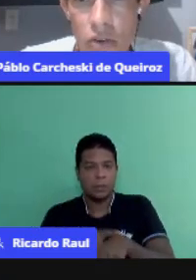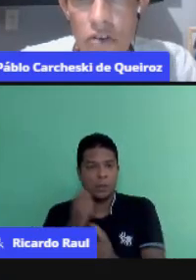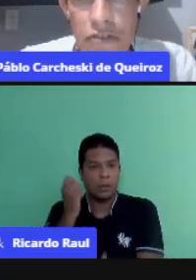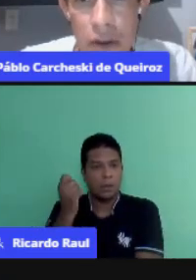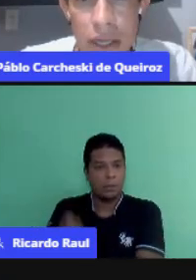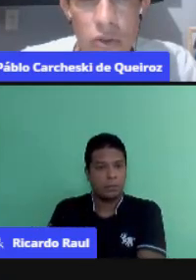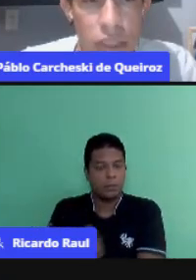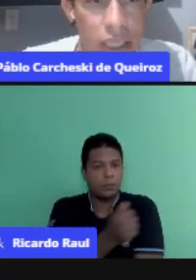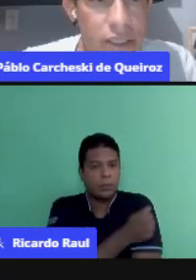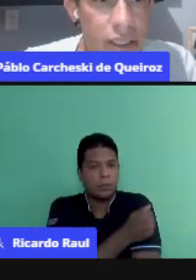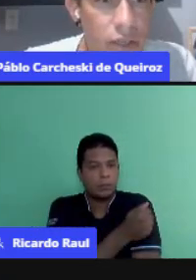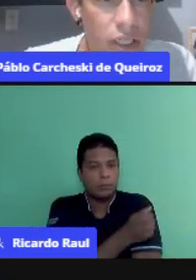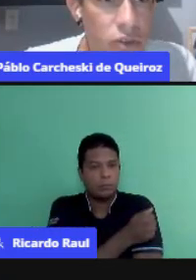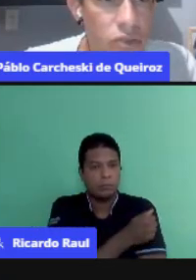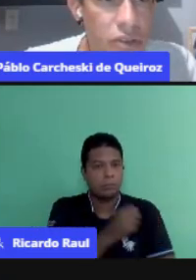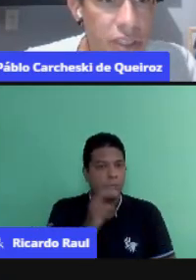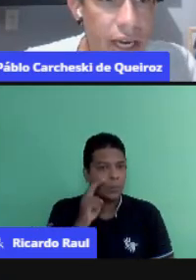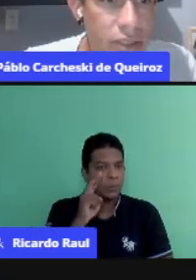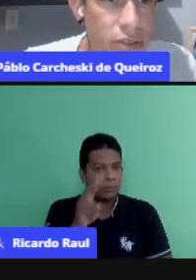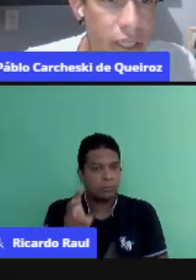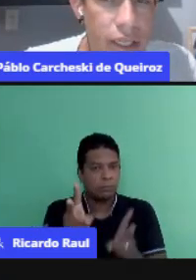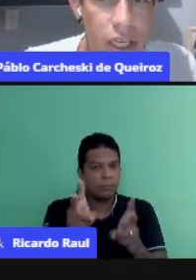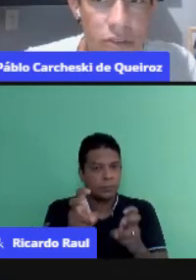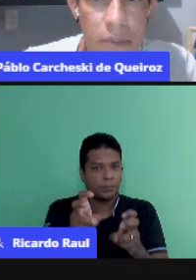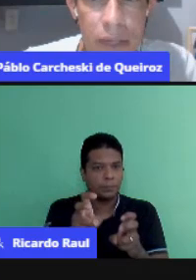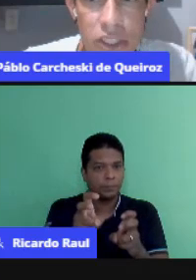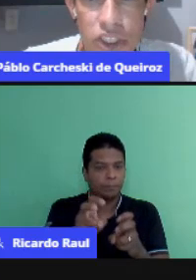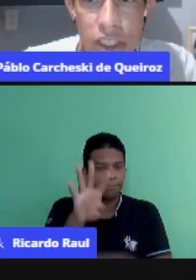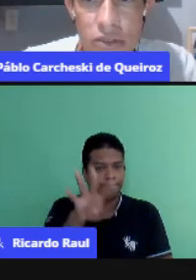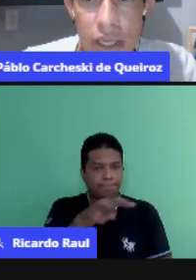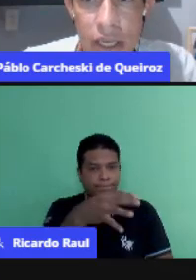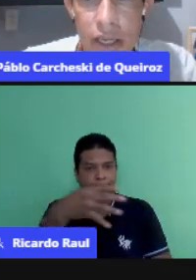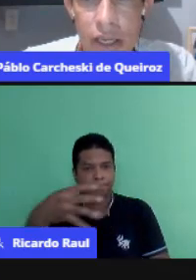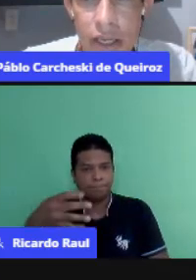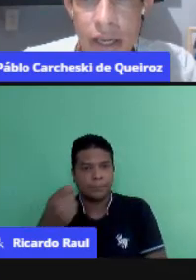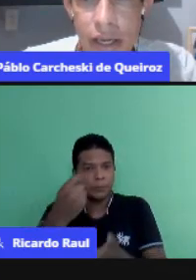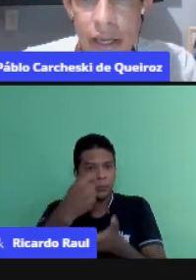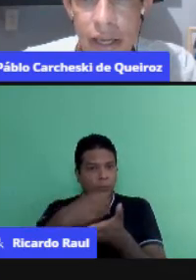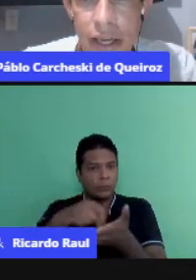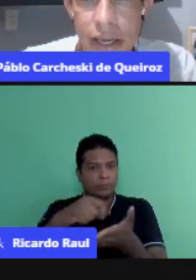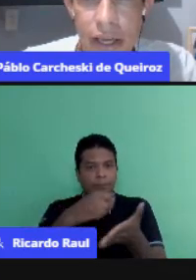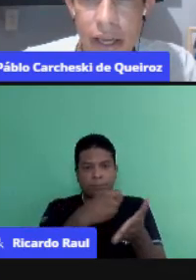aluno, conforme o que ele entendeu ali do enunciado, né? Ele vai preenchendo, né?